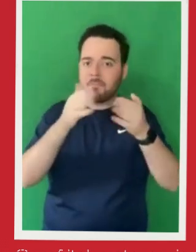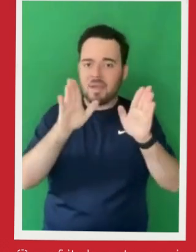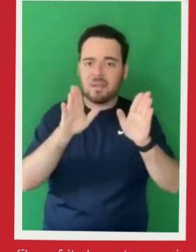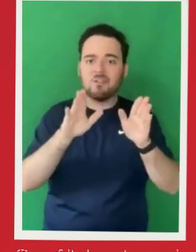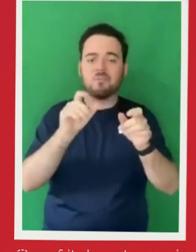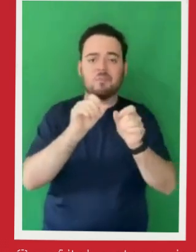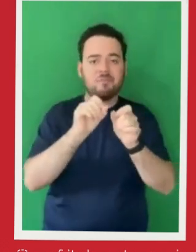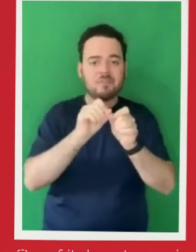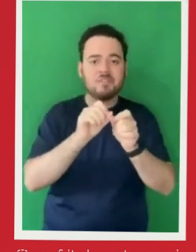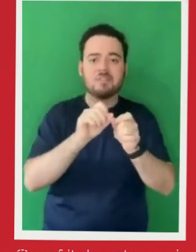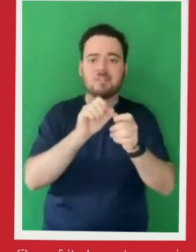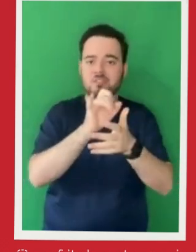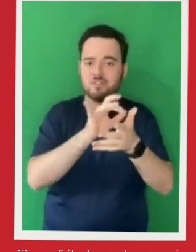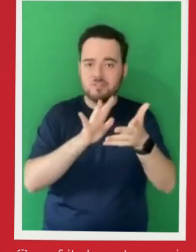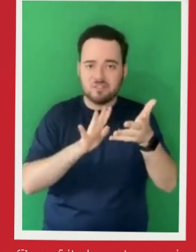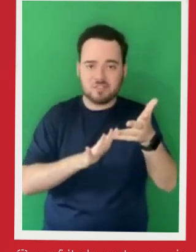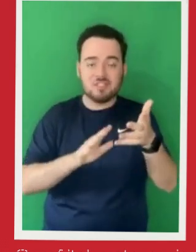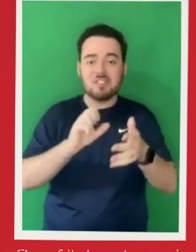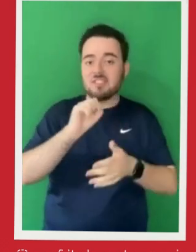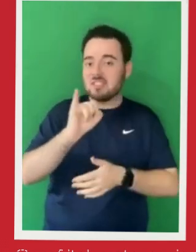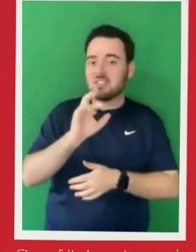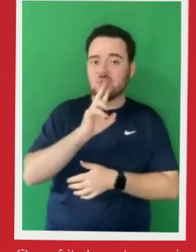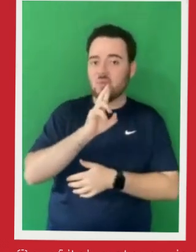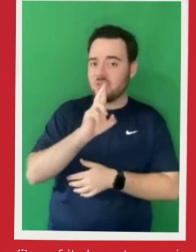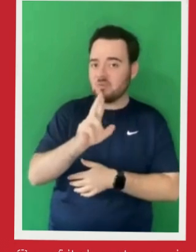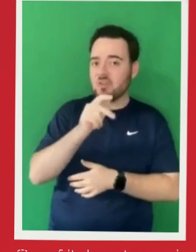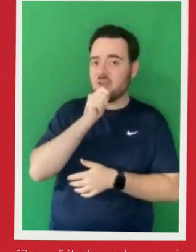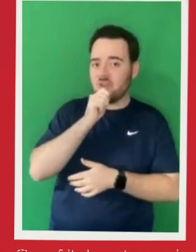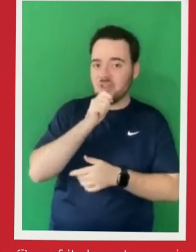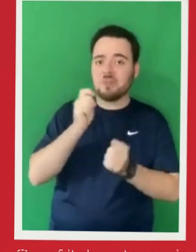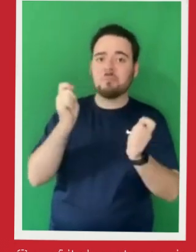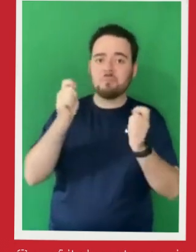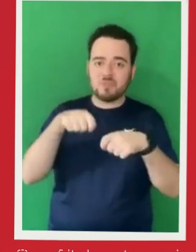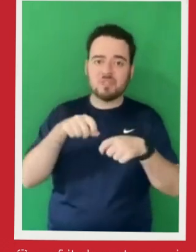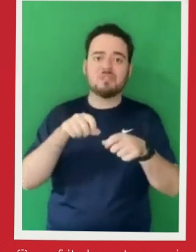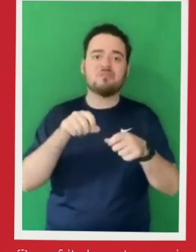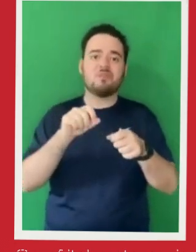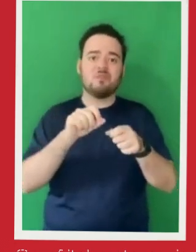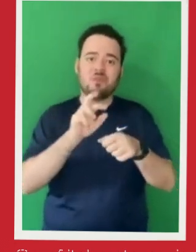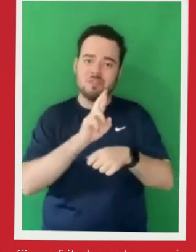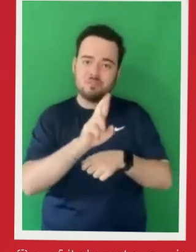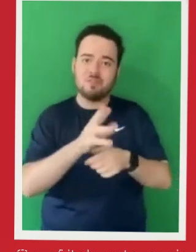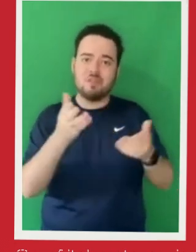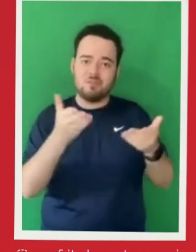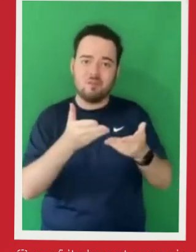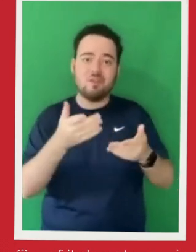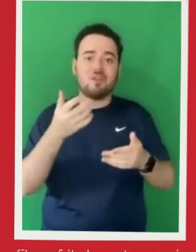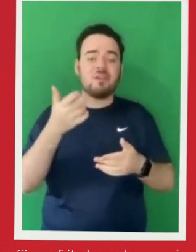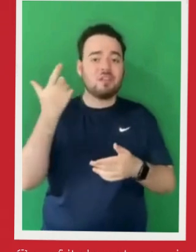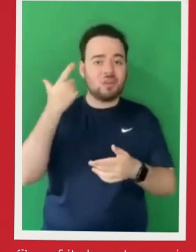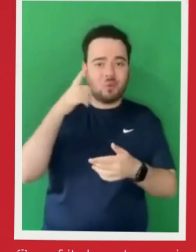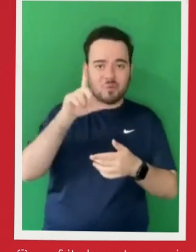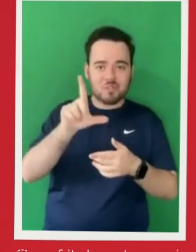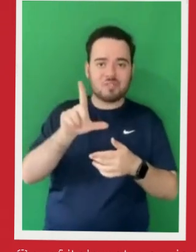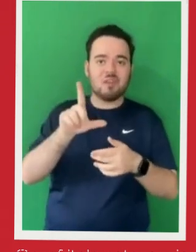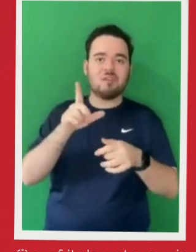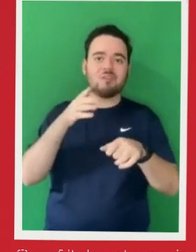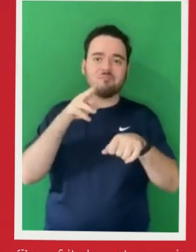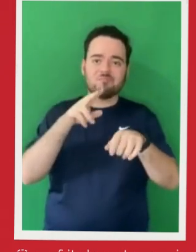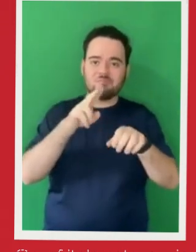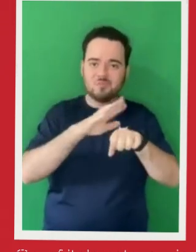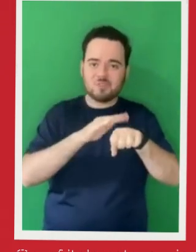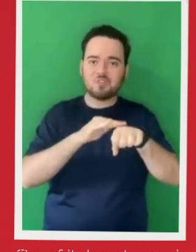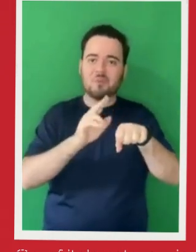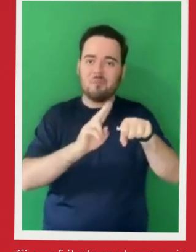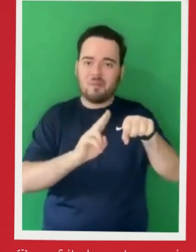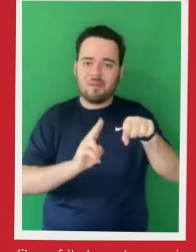continua deixando ele aberto, ou seja, mesmo que você não tenha respondido, responda, porque você consegue